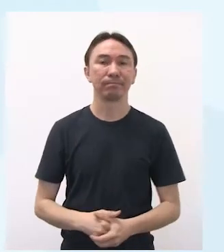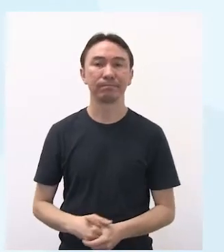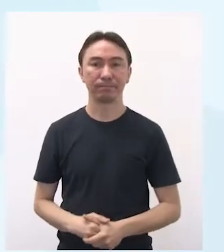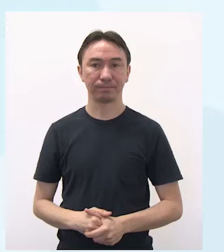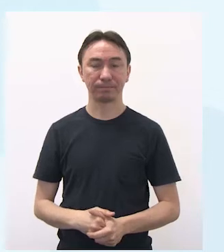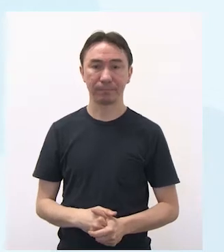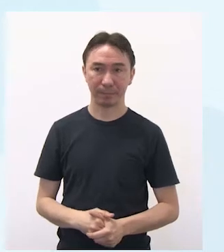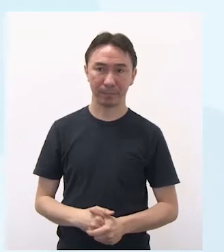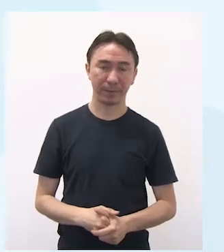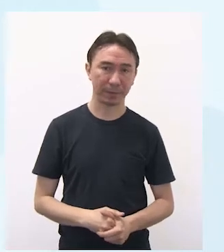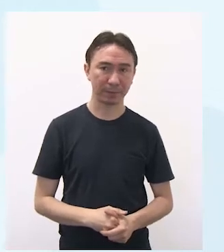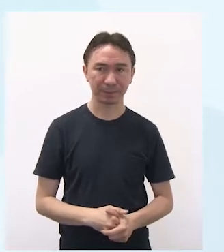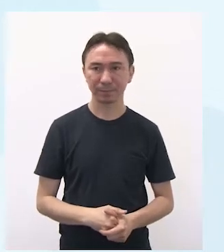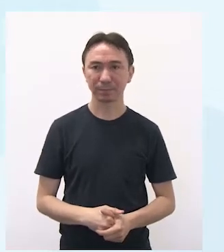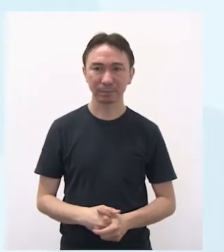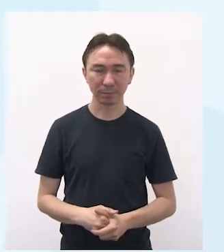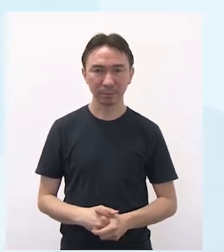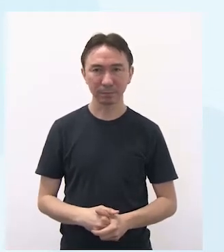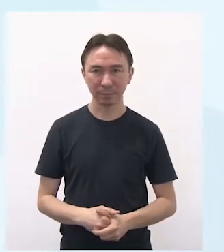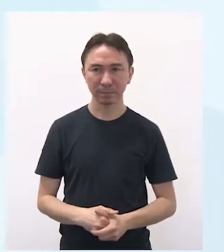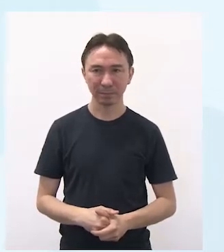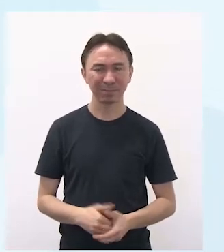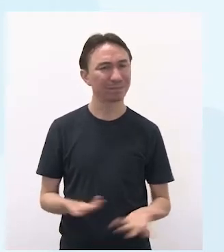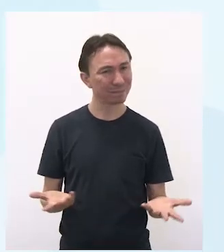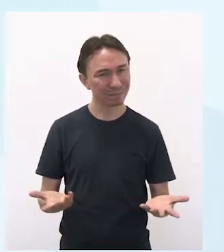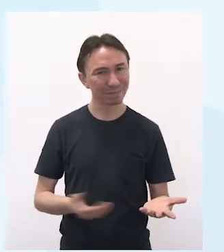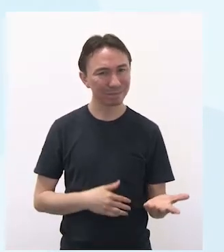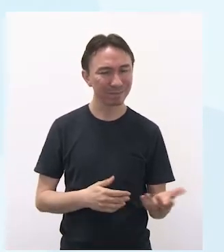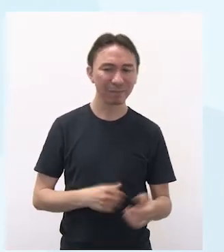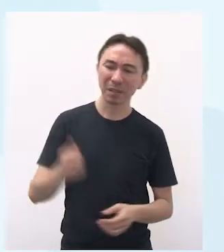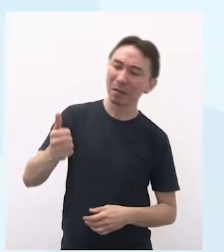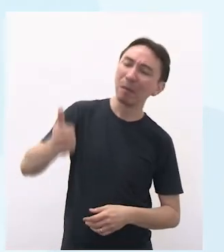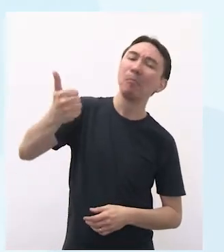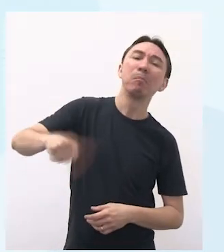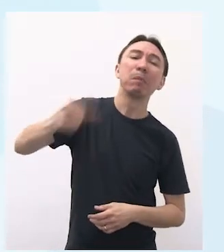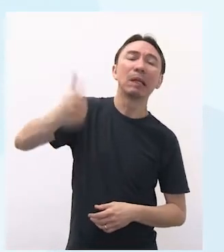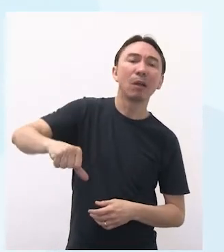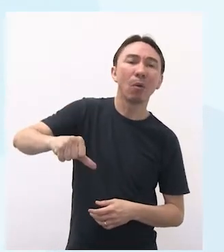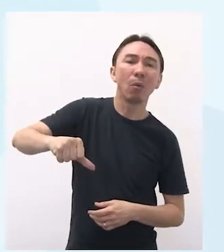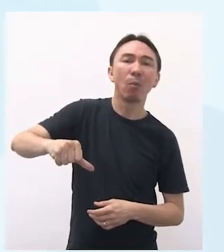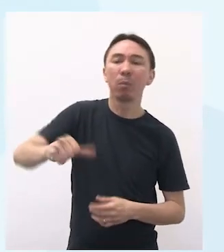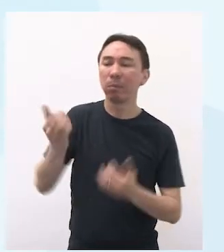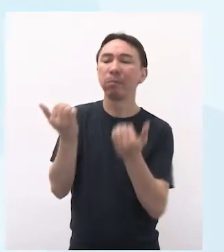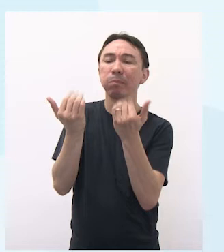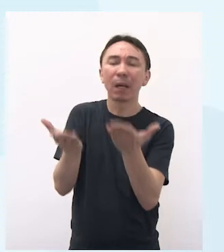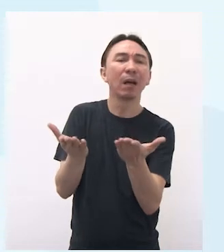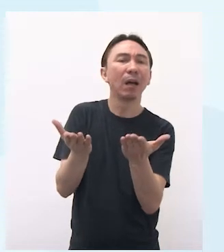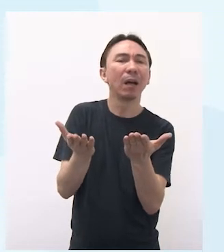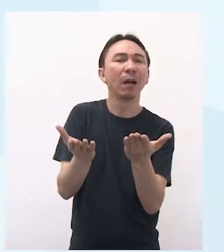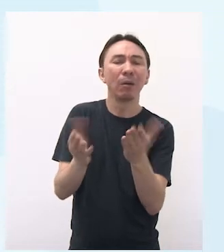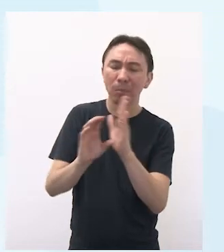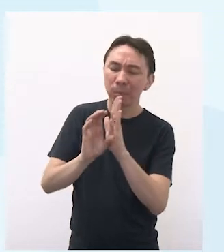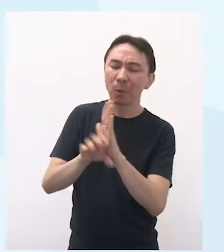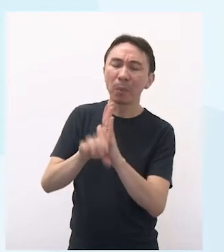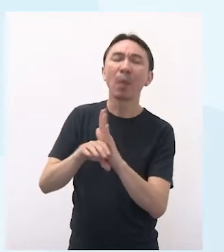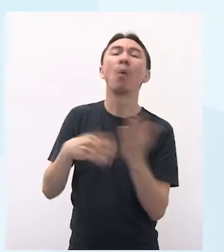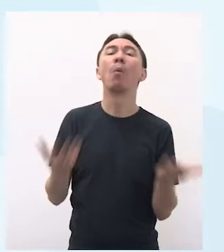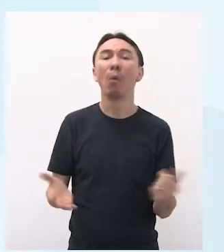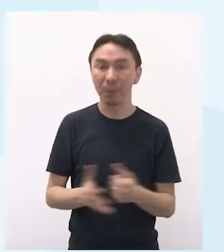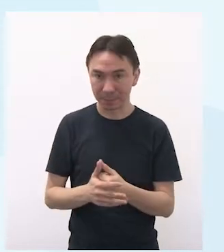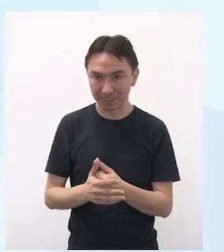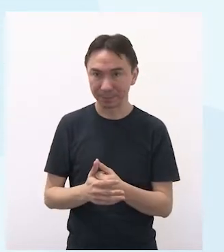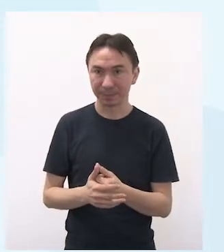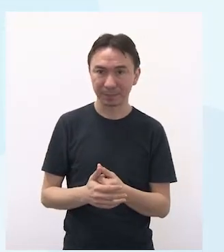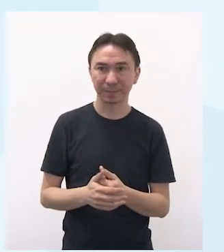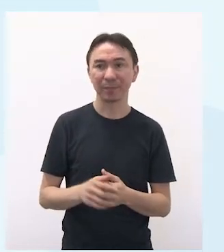Então, o que é o conceito da avaliação externa que nós estamos retomando aqui com vocês? Ela é uma avaliação de